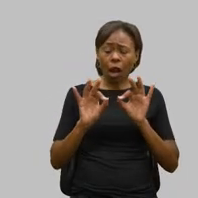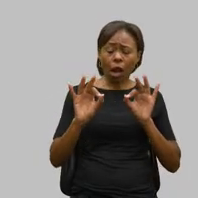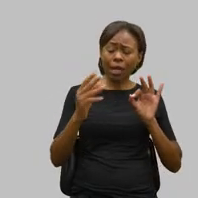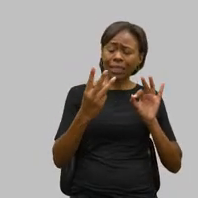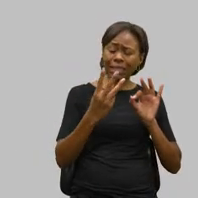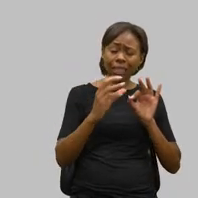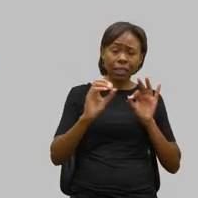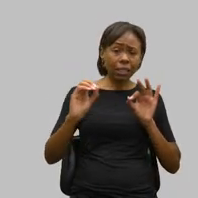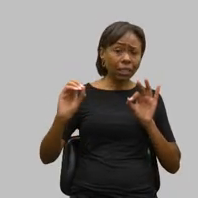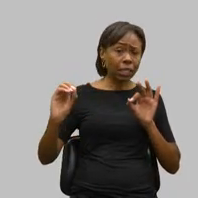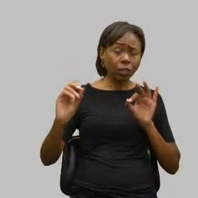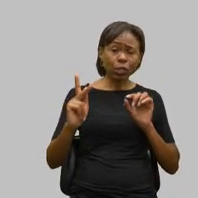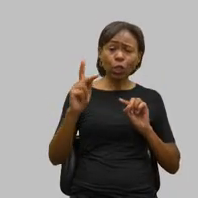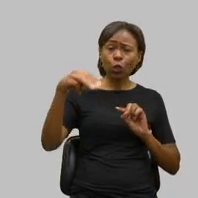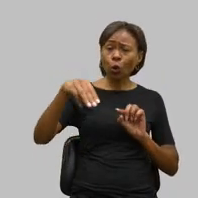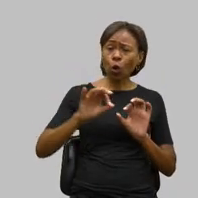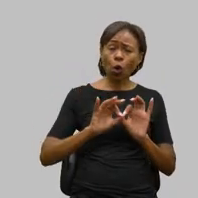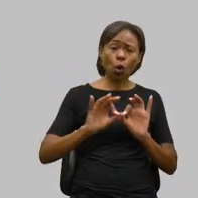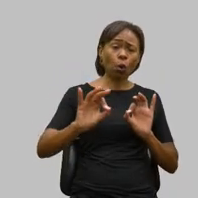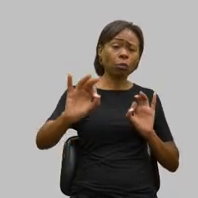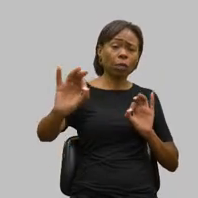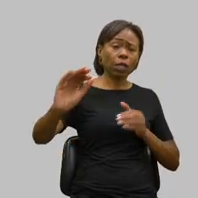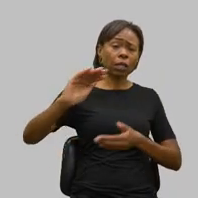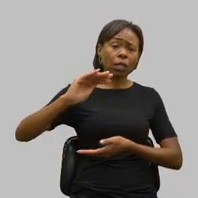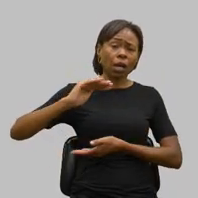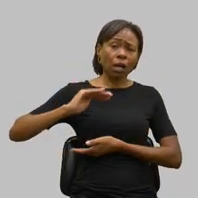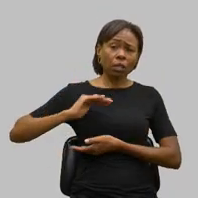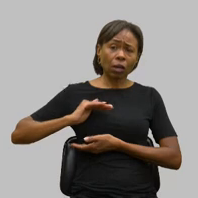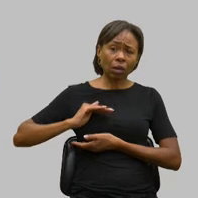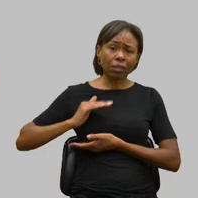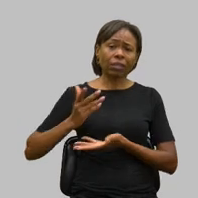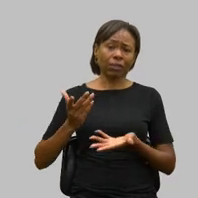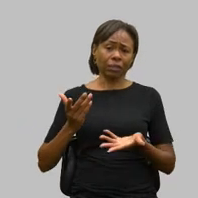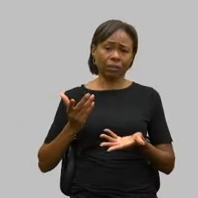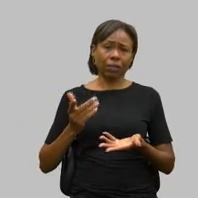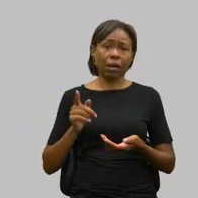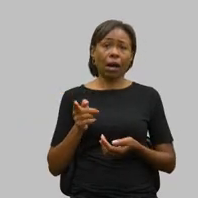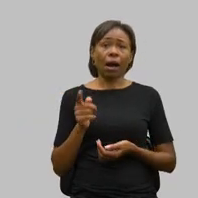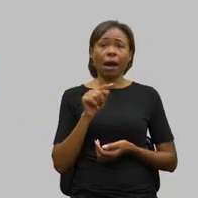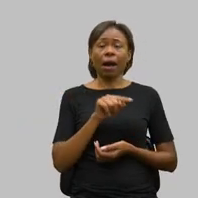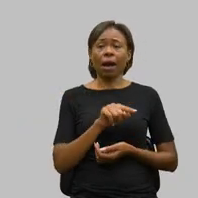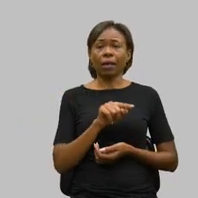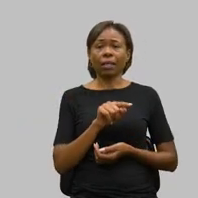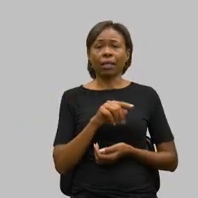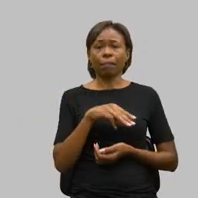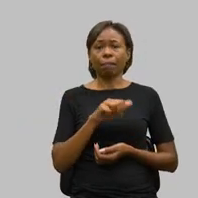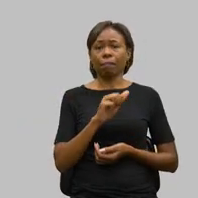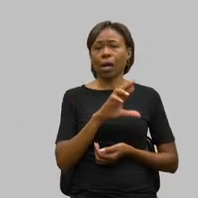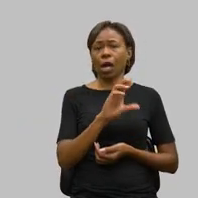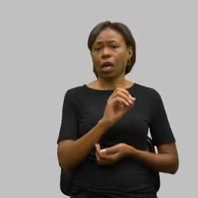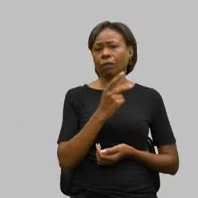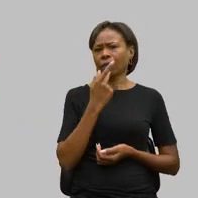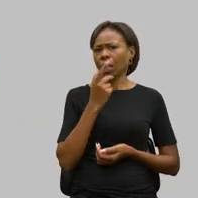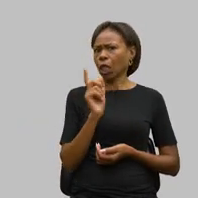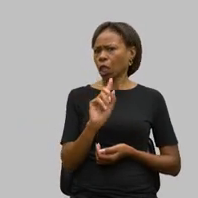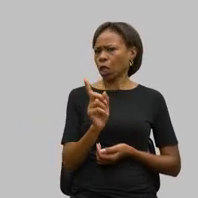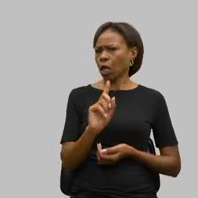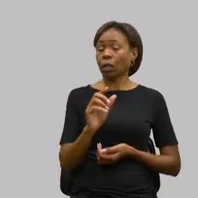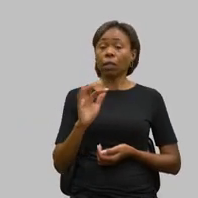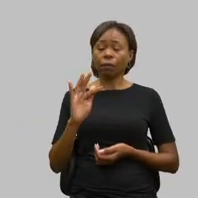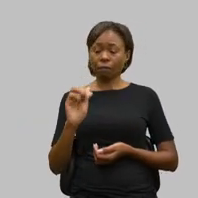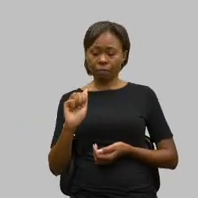até um mamógrafo. Aí, a macro fala, não, não vou fazer aquilo. Quando era FAEC,